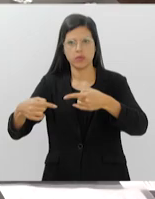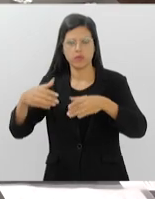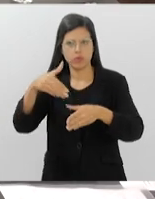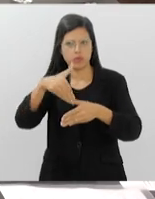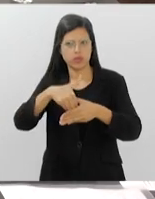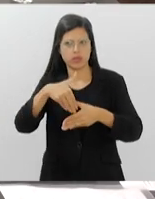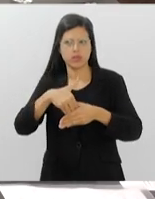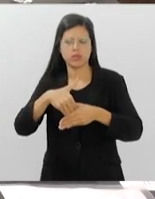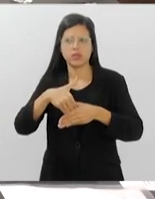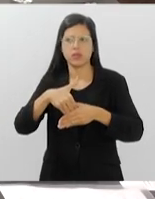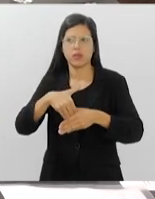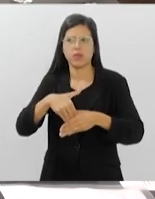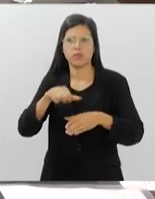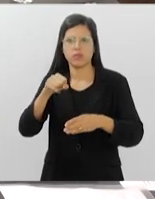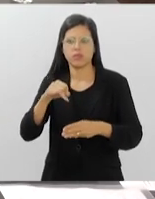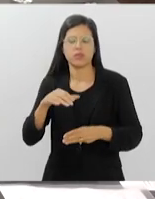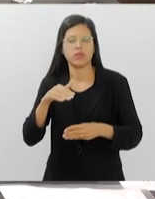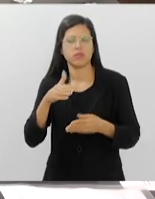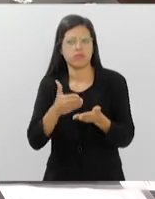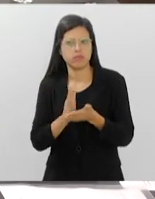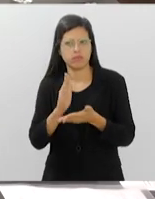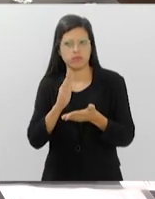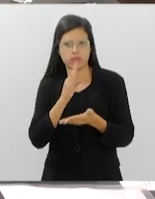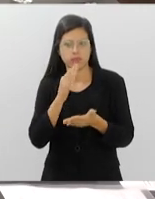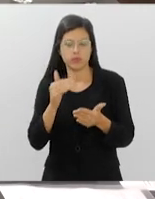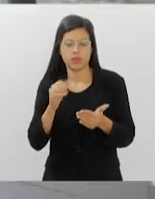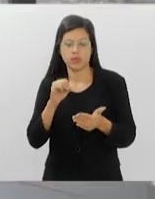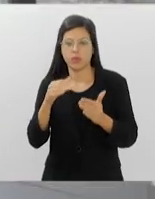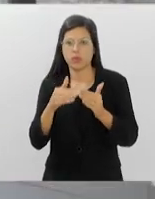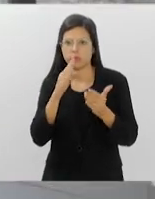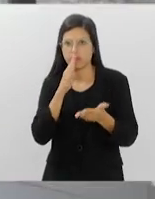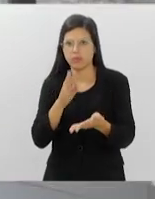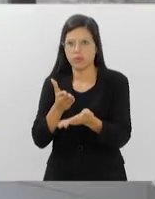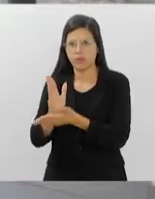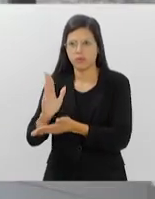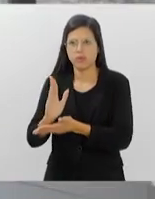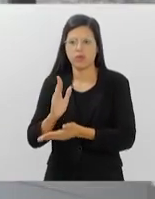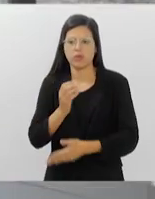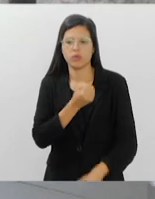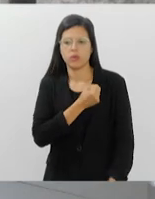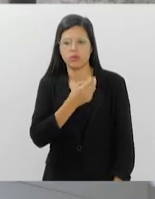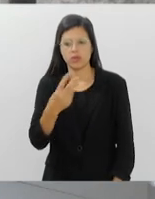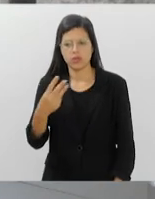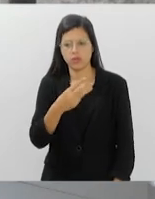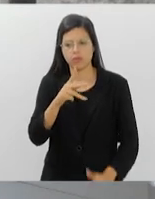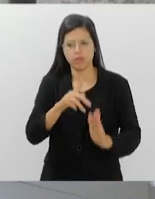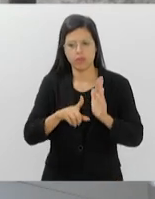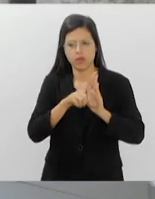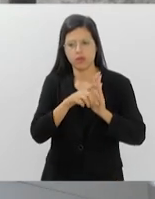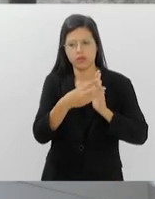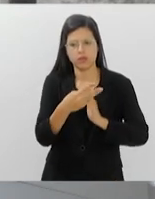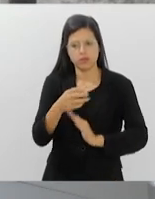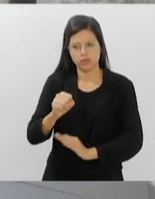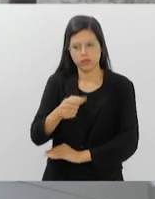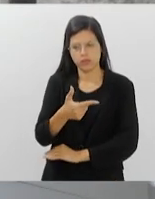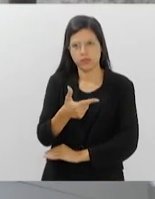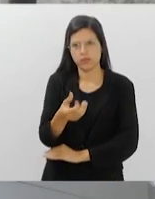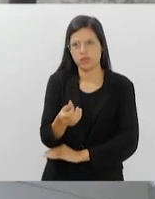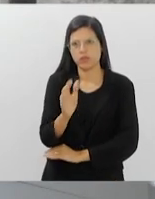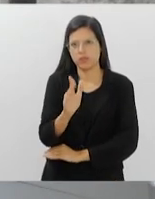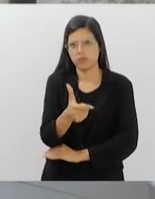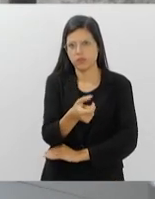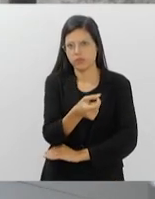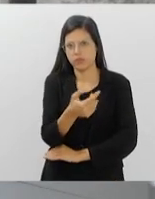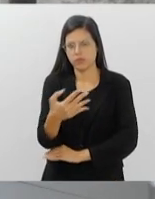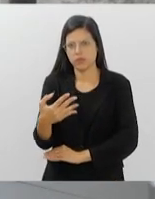votação. Senhores que aprovam, permaneçam como estão, aprovado. Projeto de lei 33 da pauta, o projeto de lei 3826 de 24, de autoria do